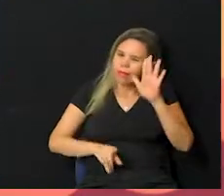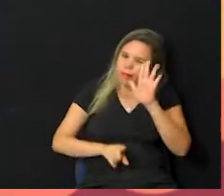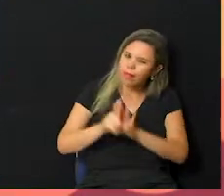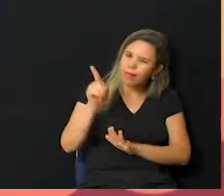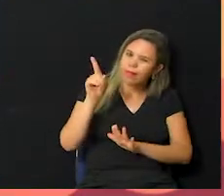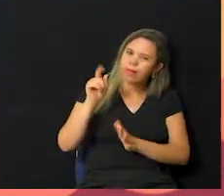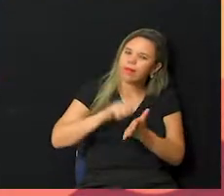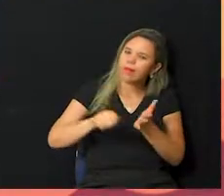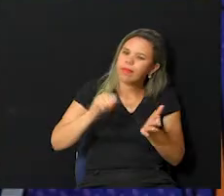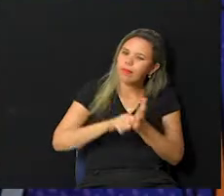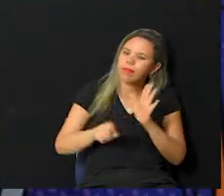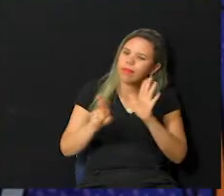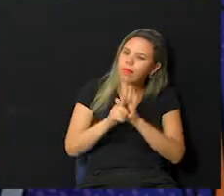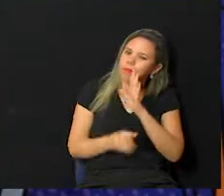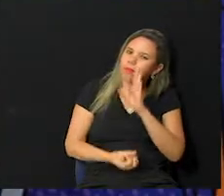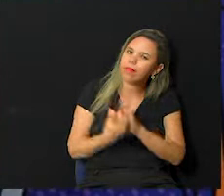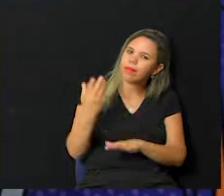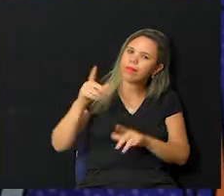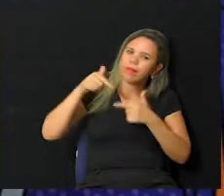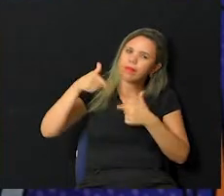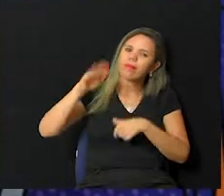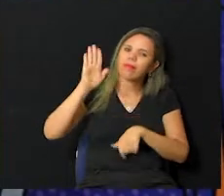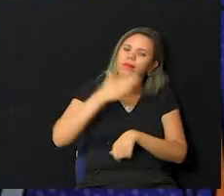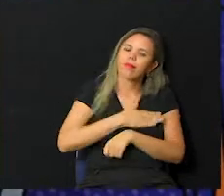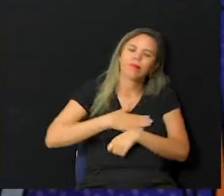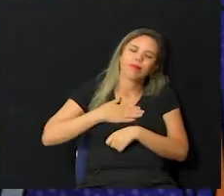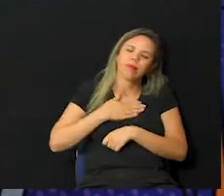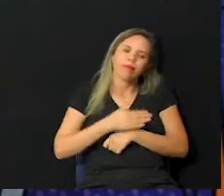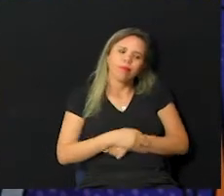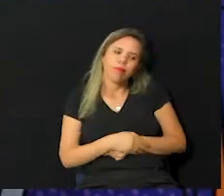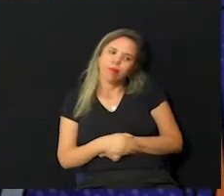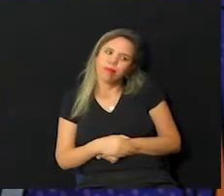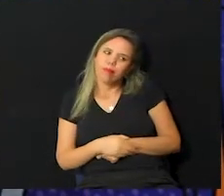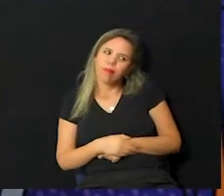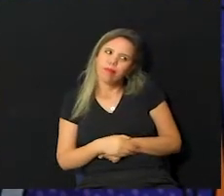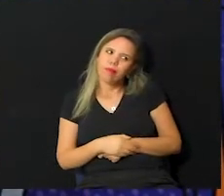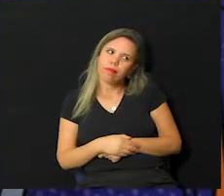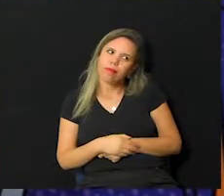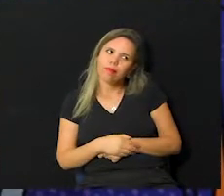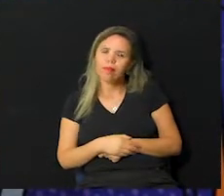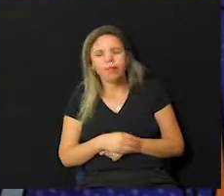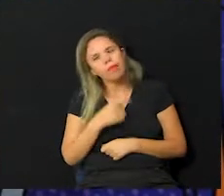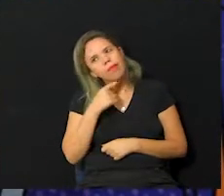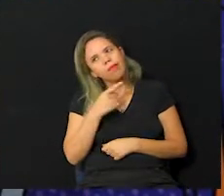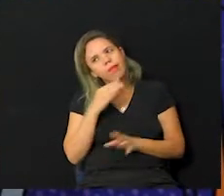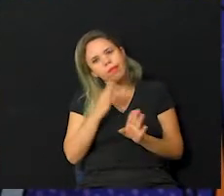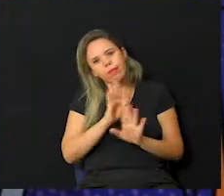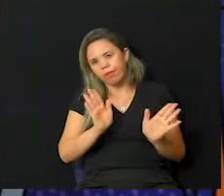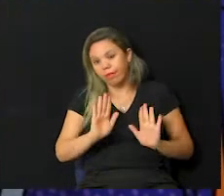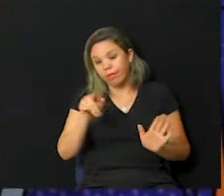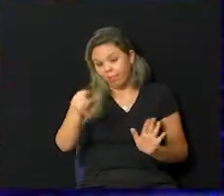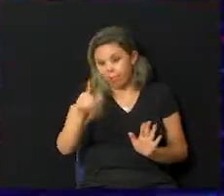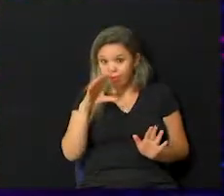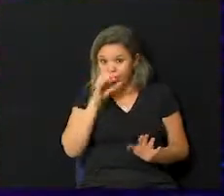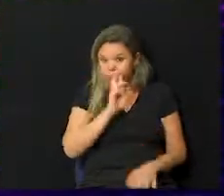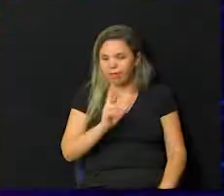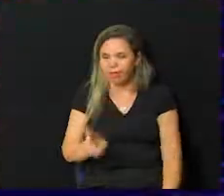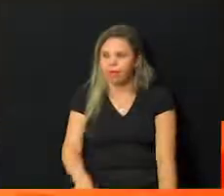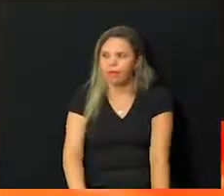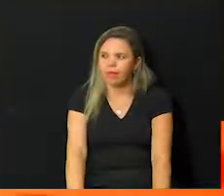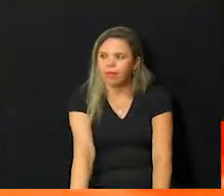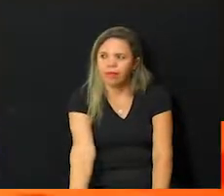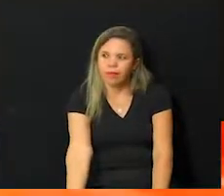gente pergunta, né, pro escritor qual personagem ele mais gosta, né, e aí eles ficam em cima do muro, e você não.